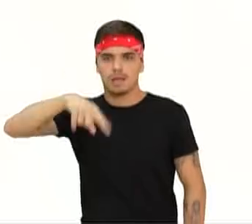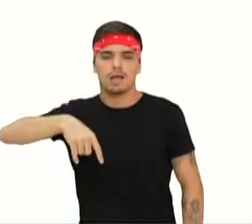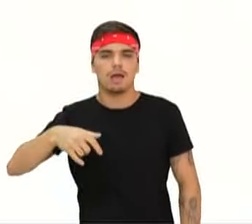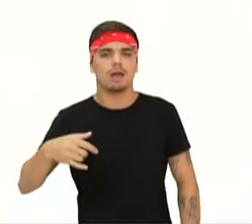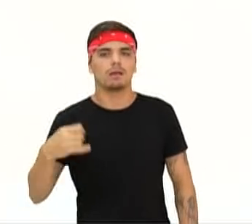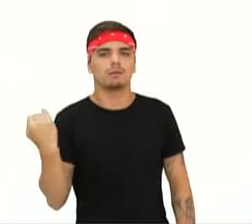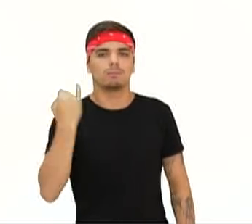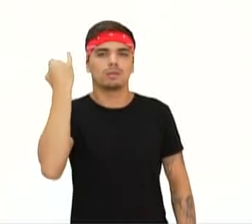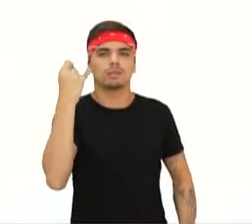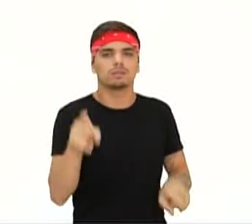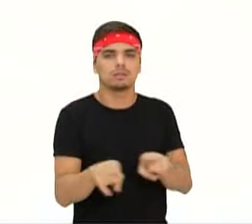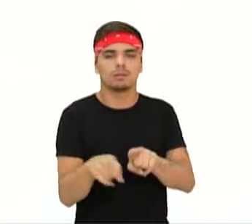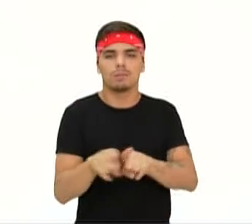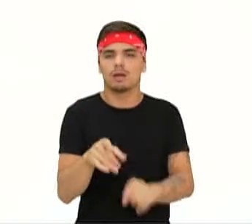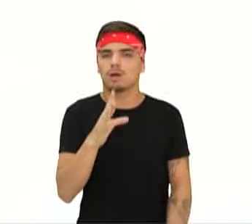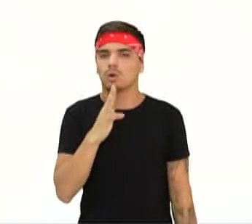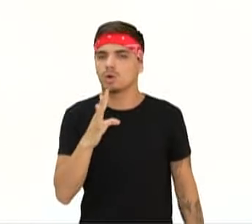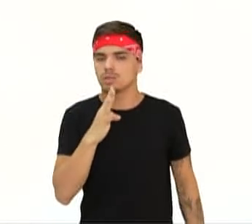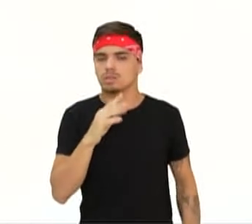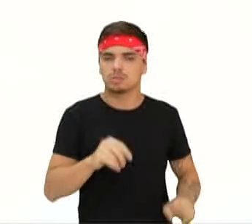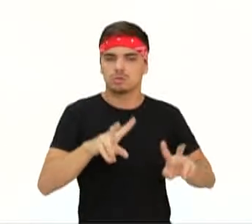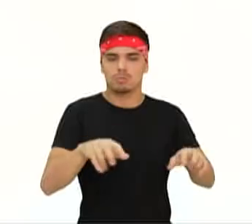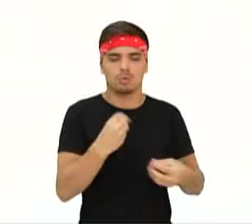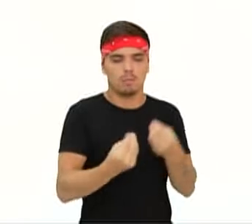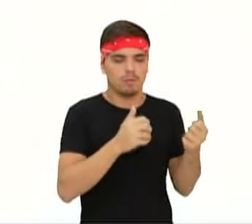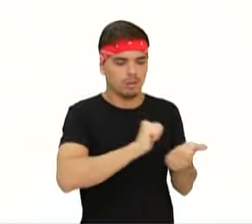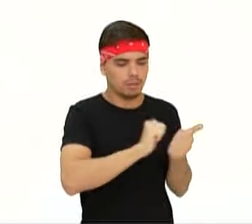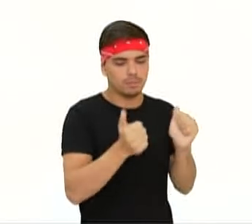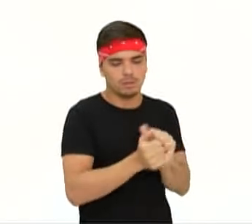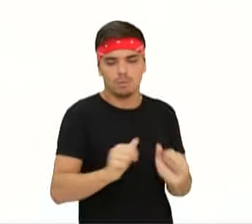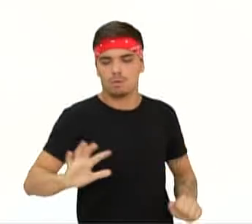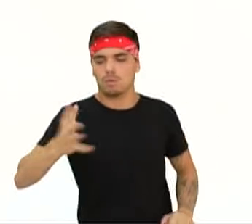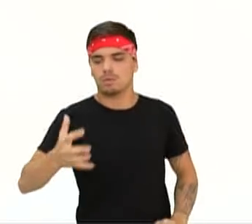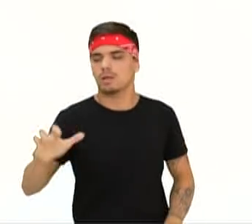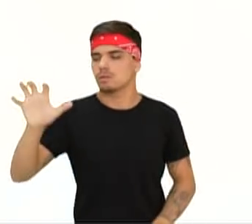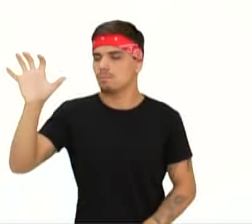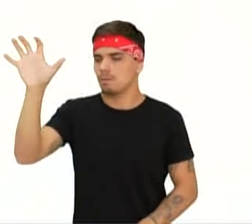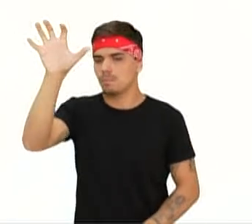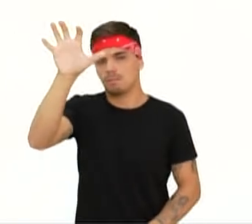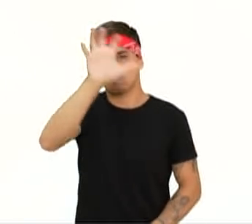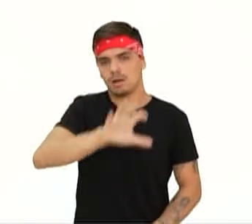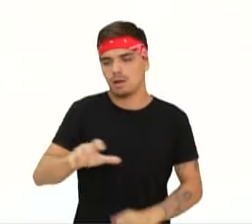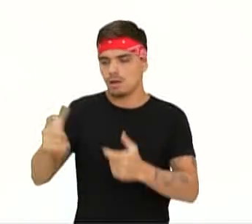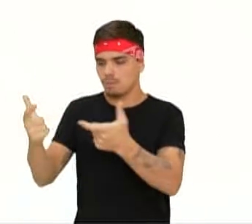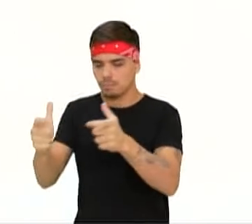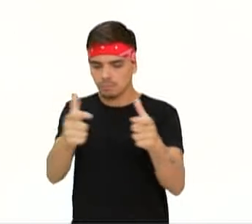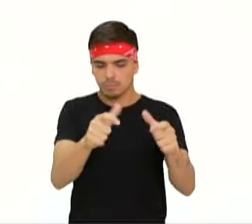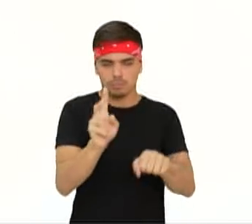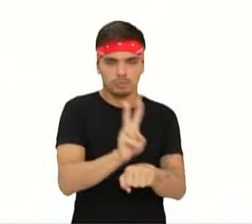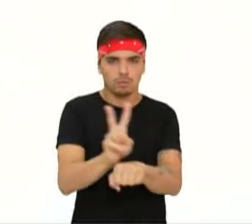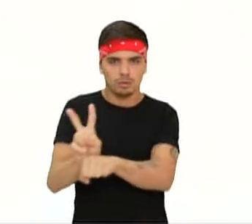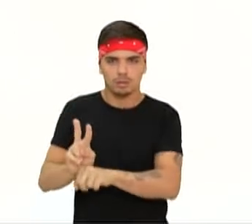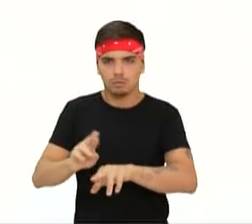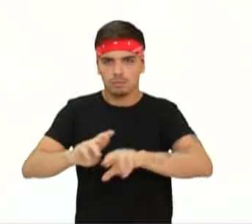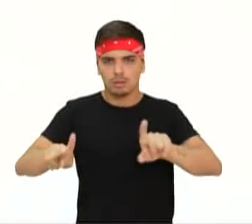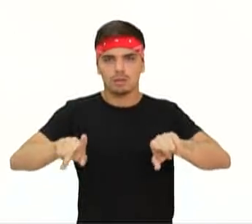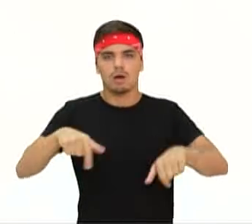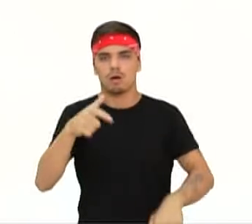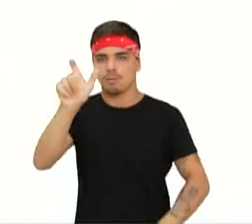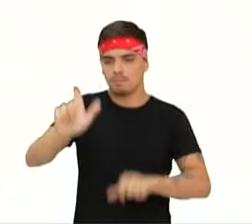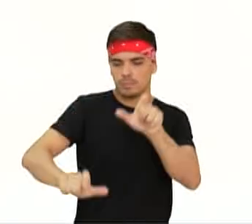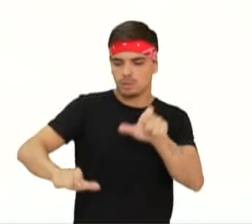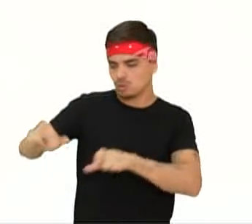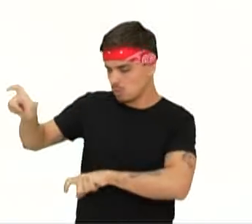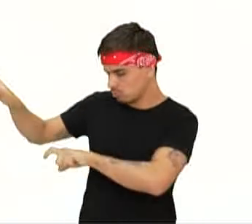importante conhecer acerca da adaptação climática de cada cultivo. Então, quando o agricultor, né, ele